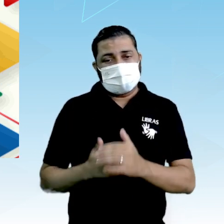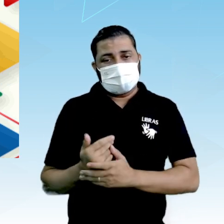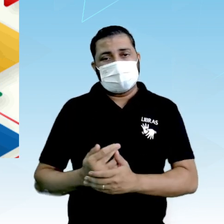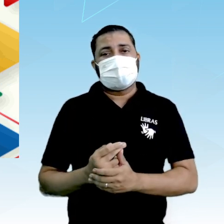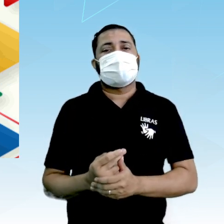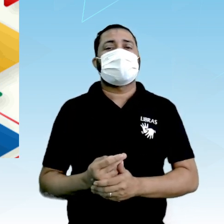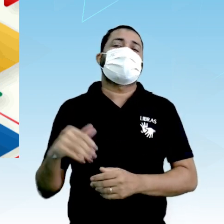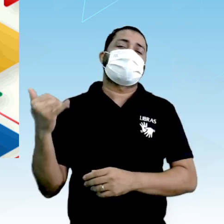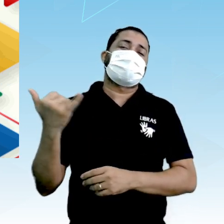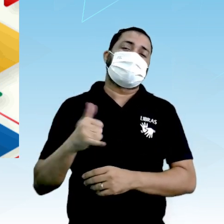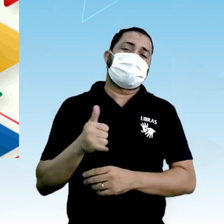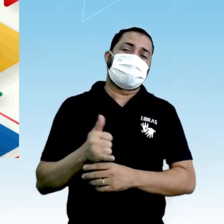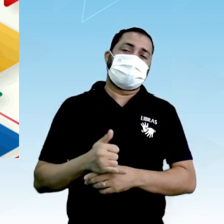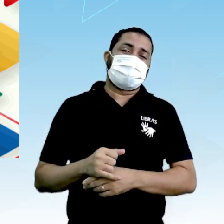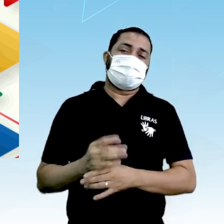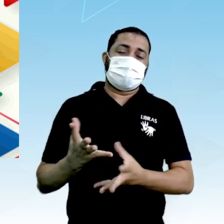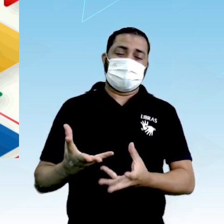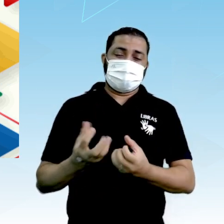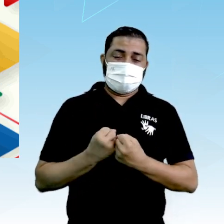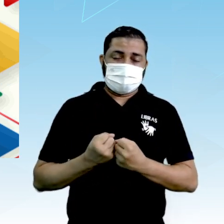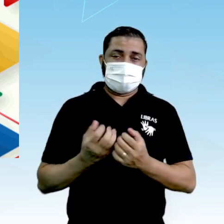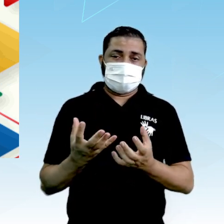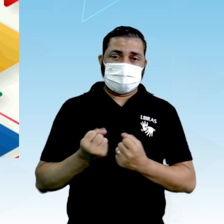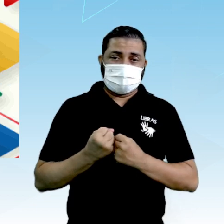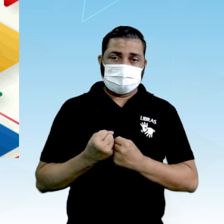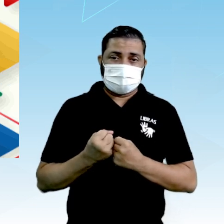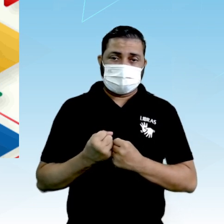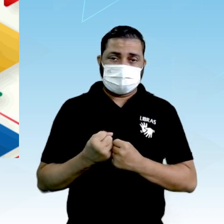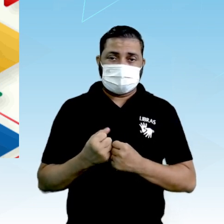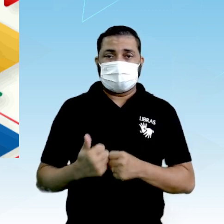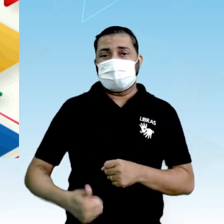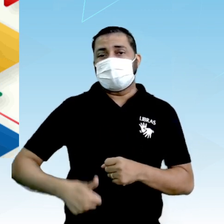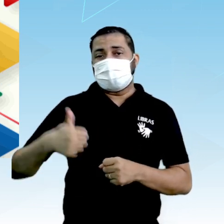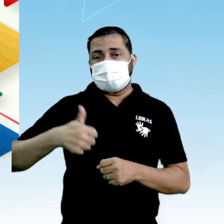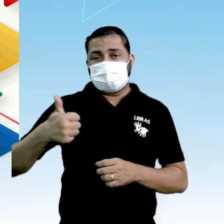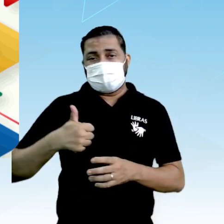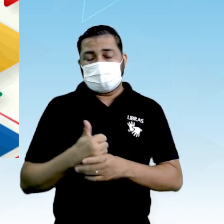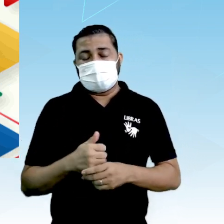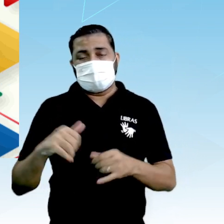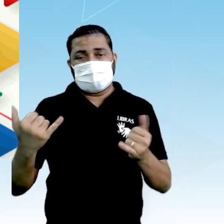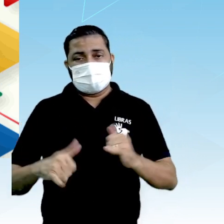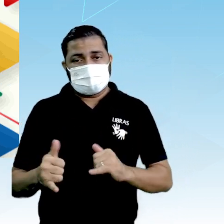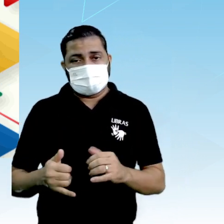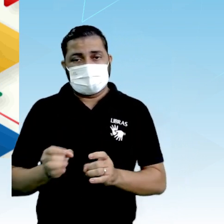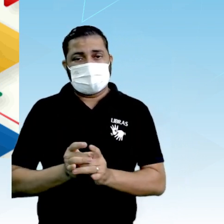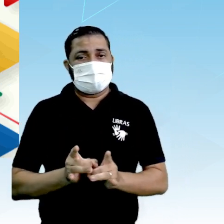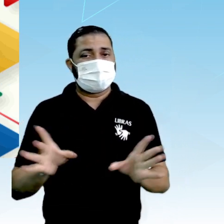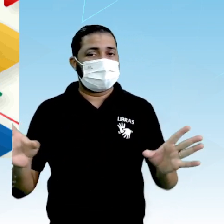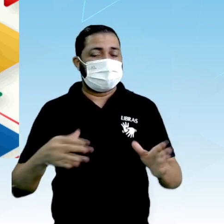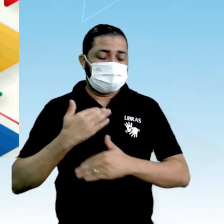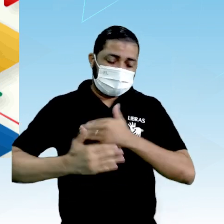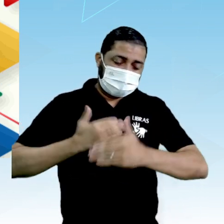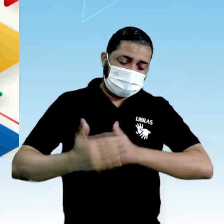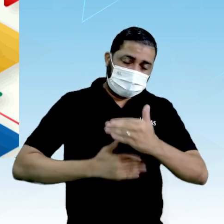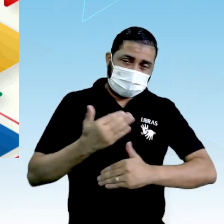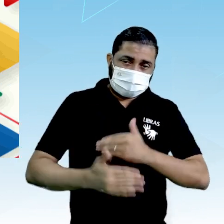a energia é absorvida. Então, no primeiro caso, energia sendo liberada, um